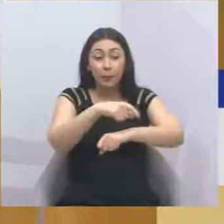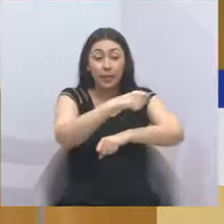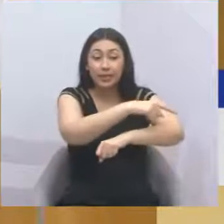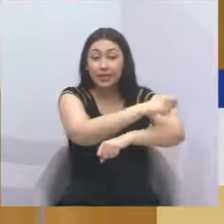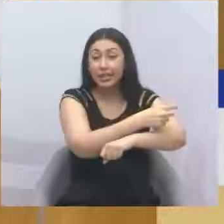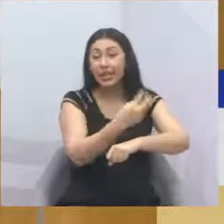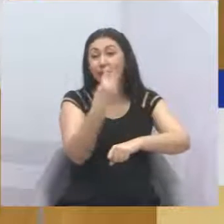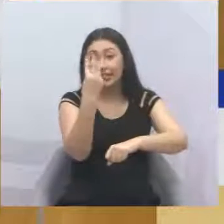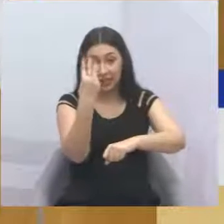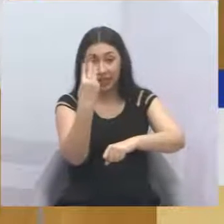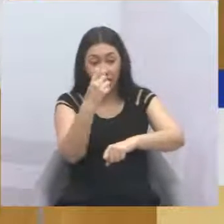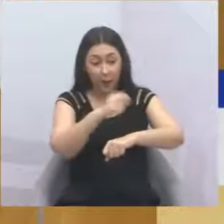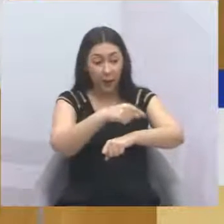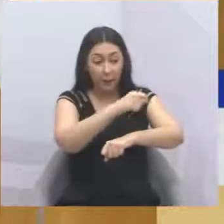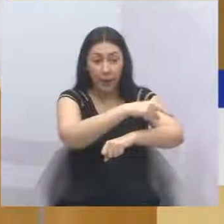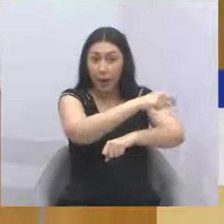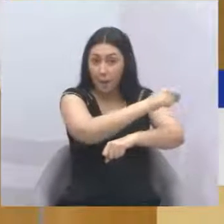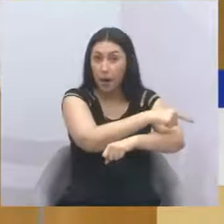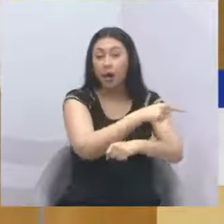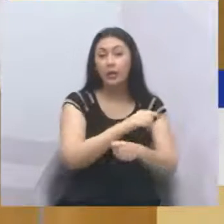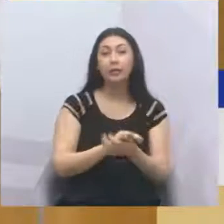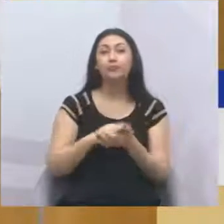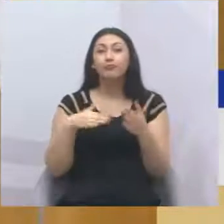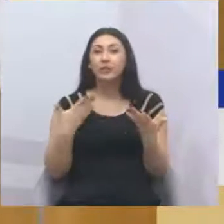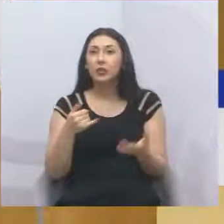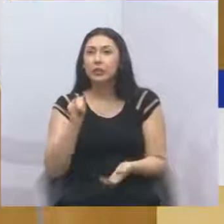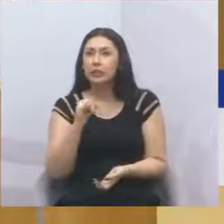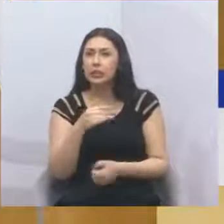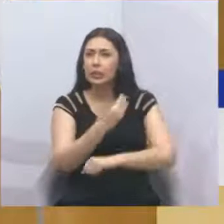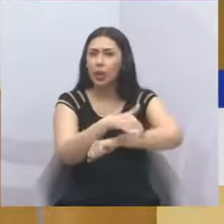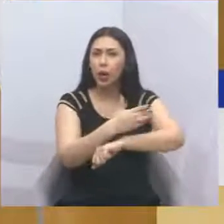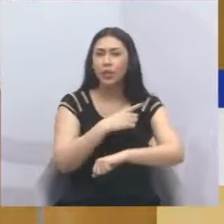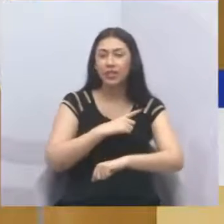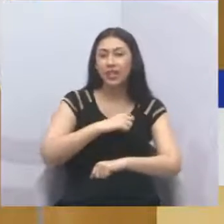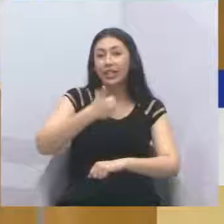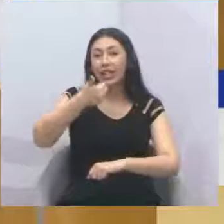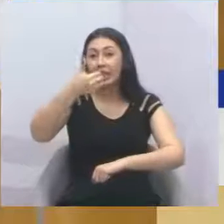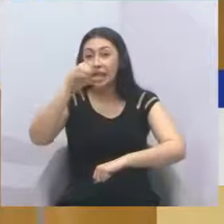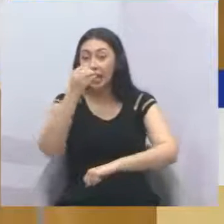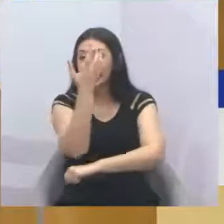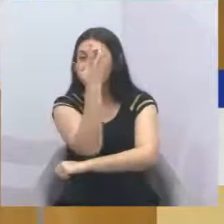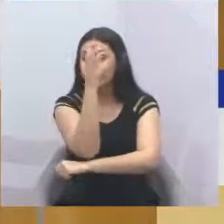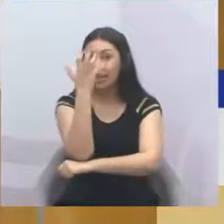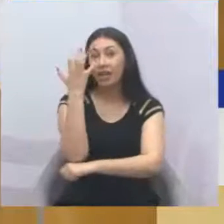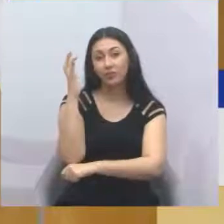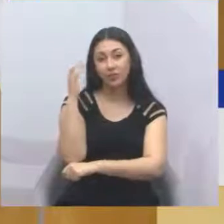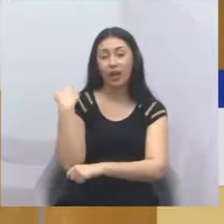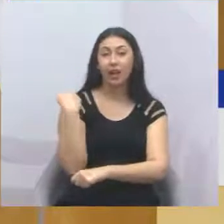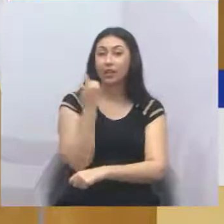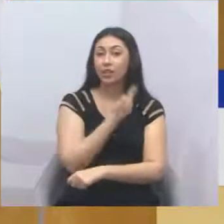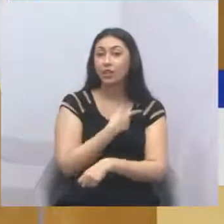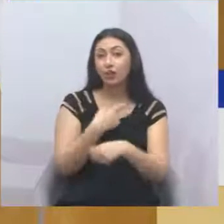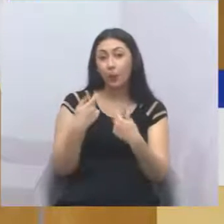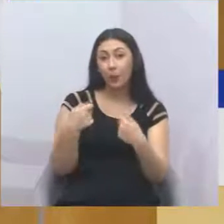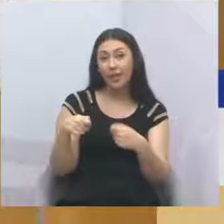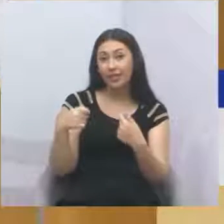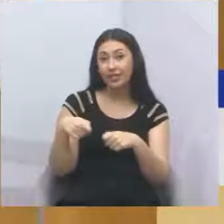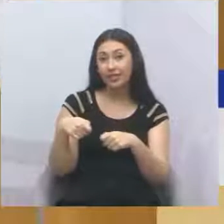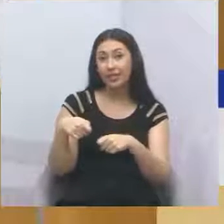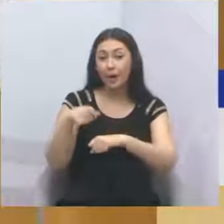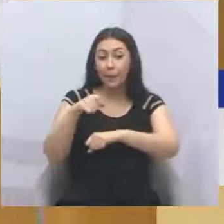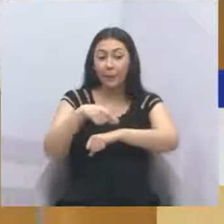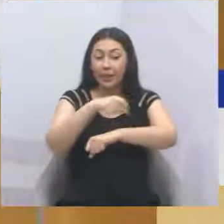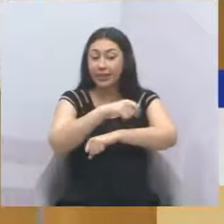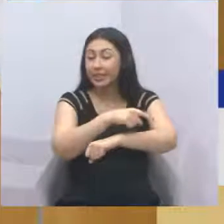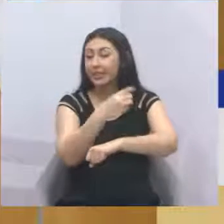rua onde há 10 árvores que precisam ser suprimidas, a cada uma que nós retiramos, precisamos